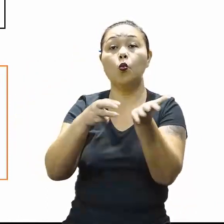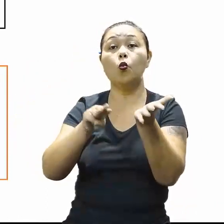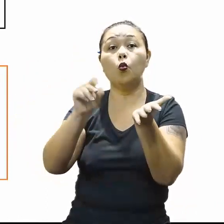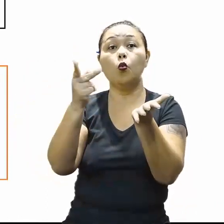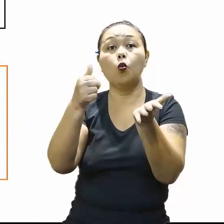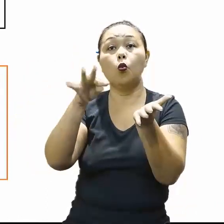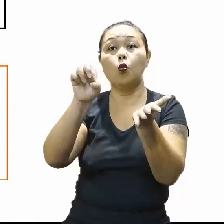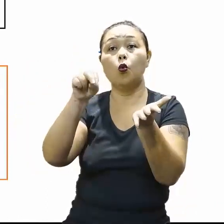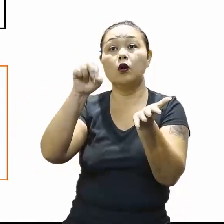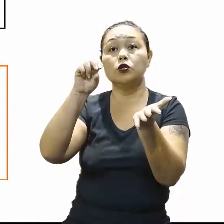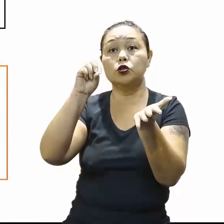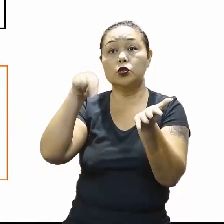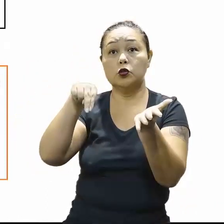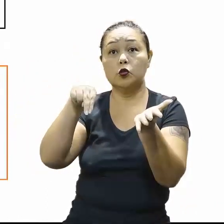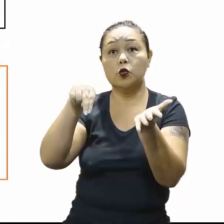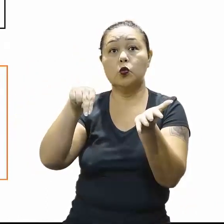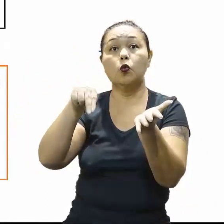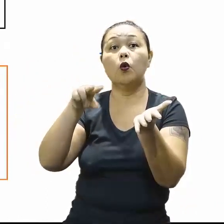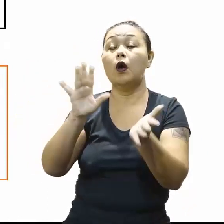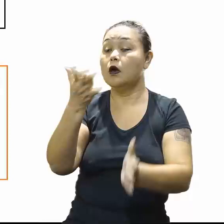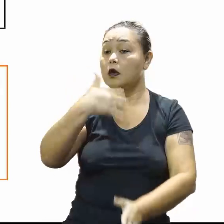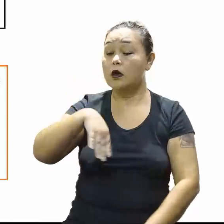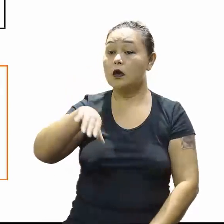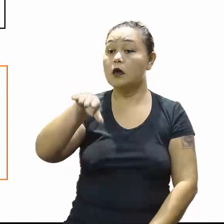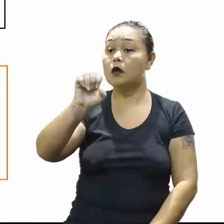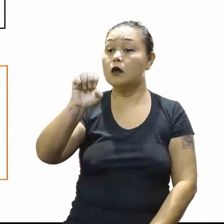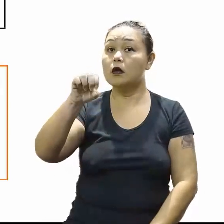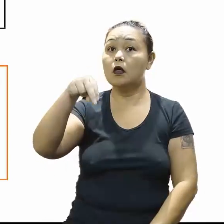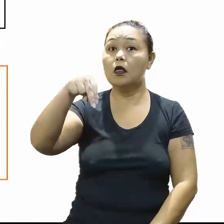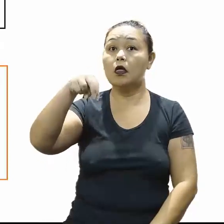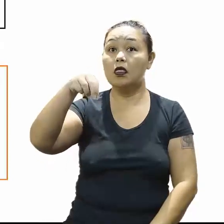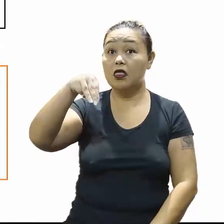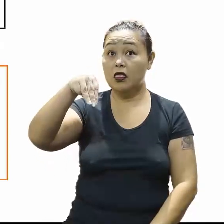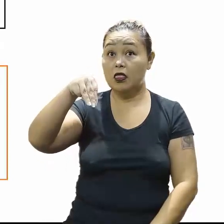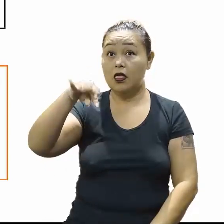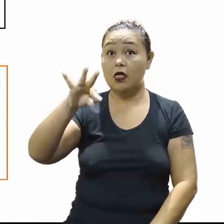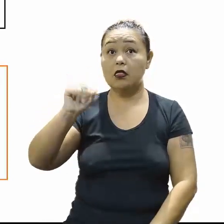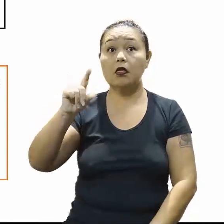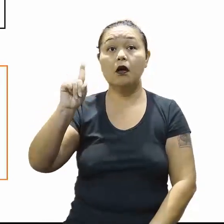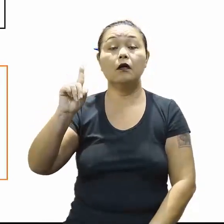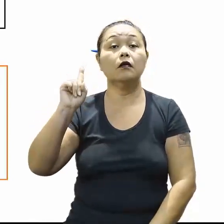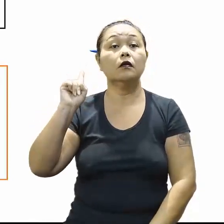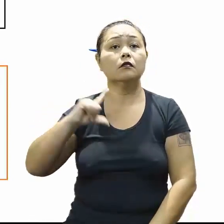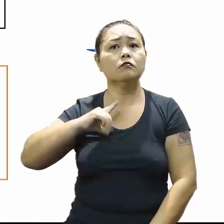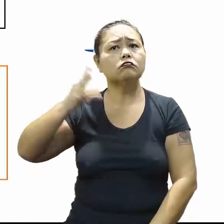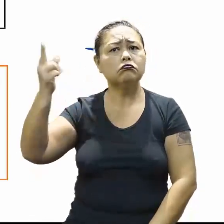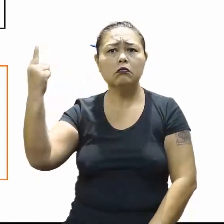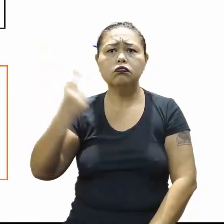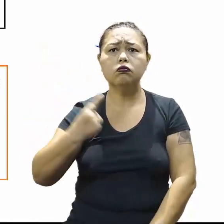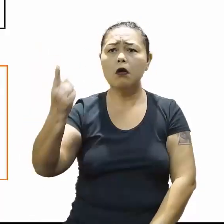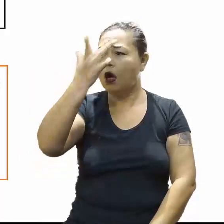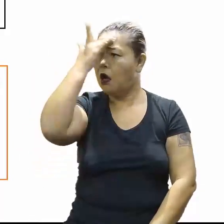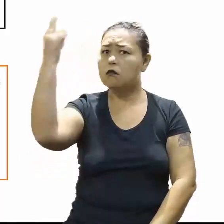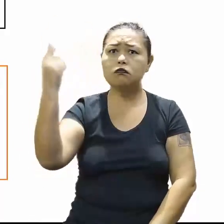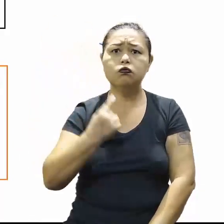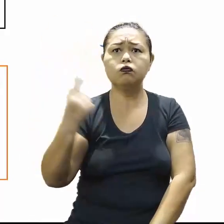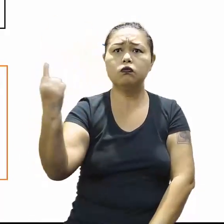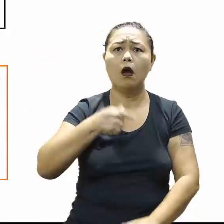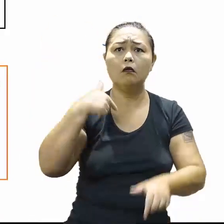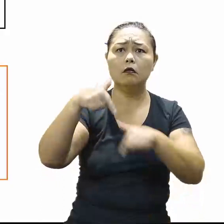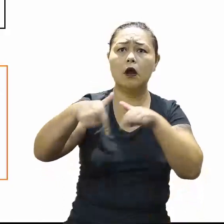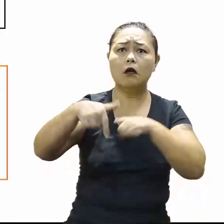Washington e nós temos o CENTA, que trazia trabalhadores para os seringais da Amazônia.